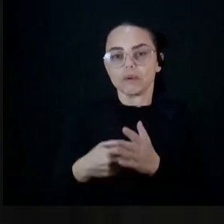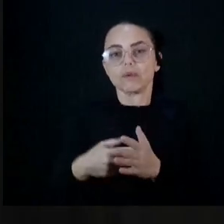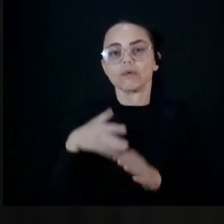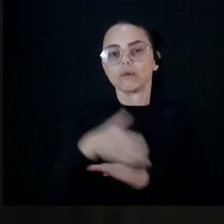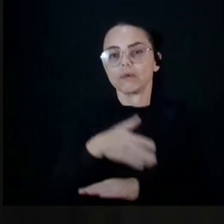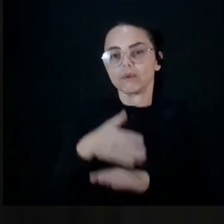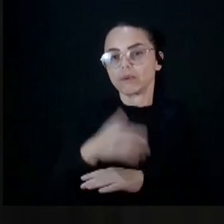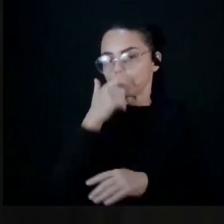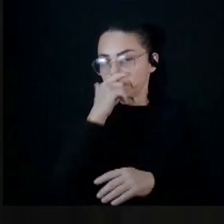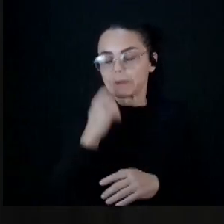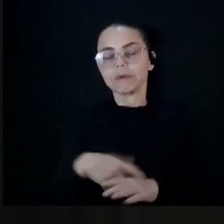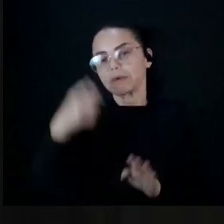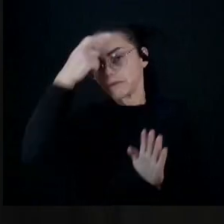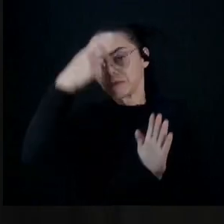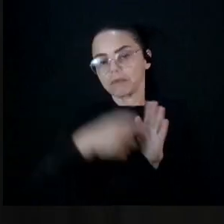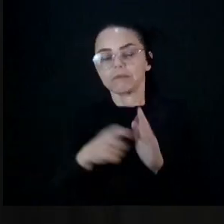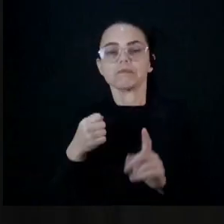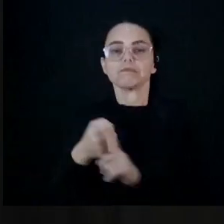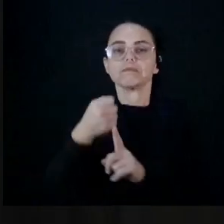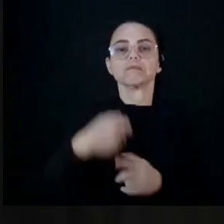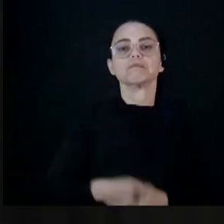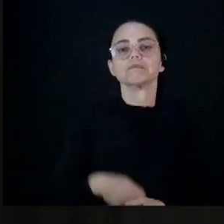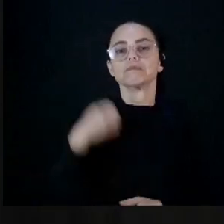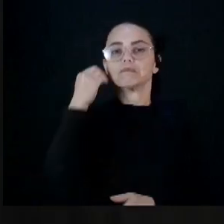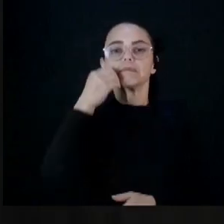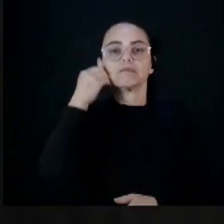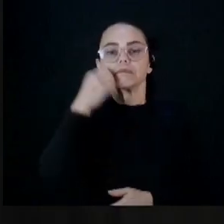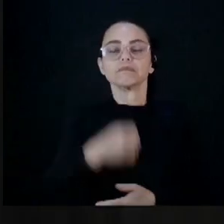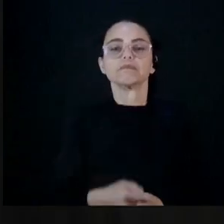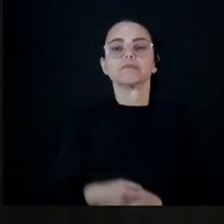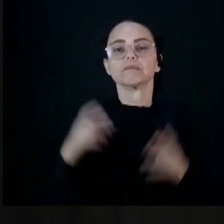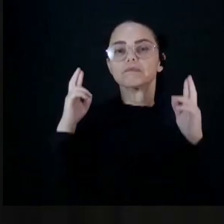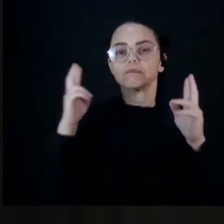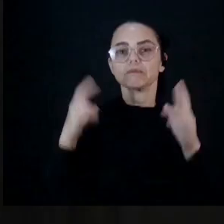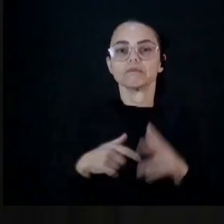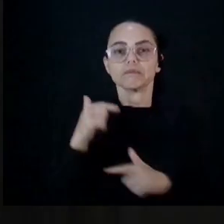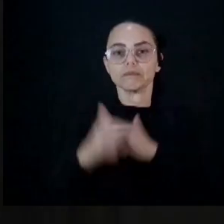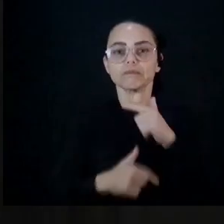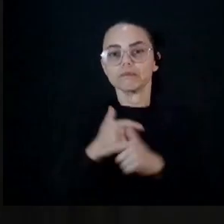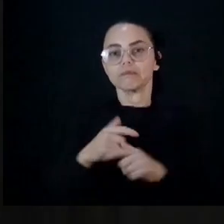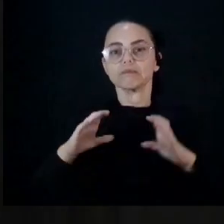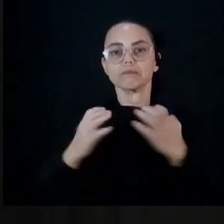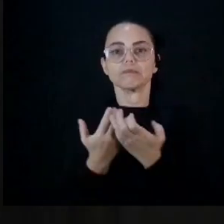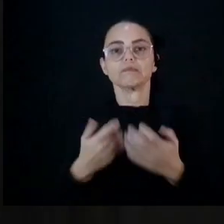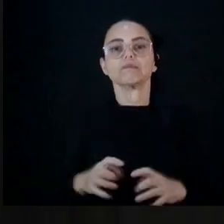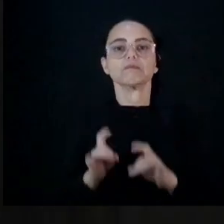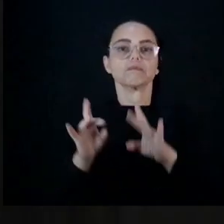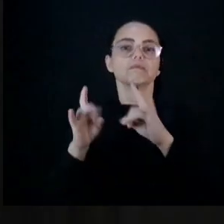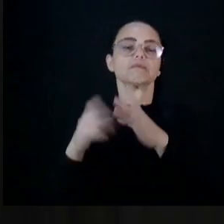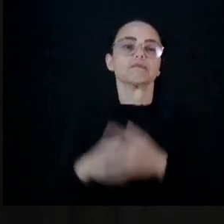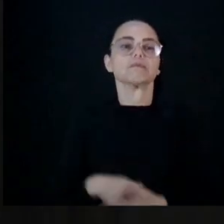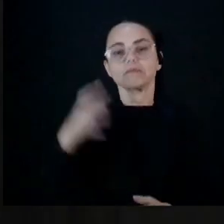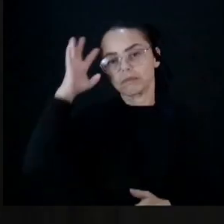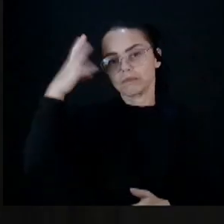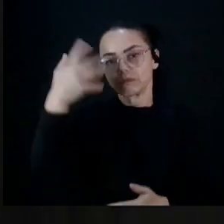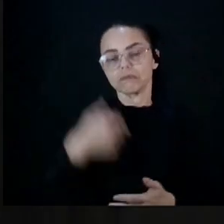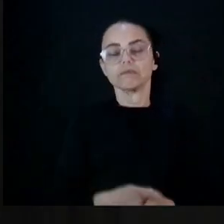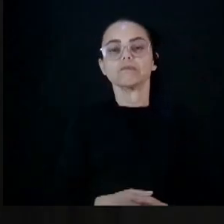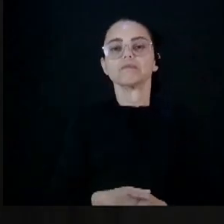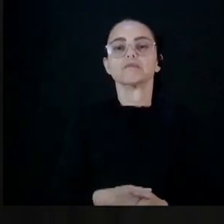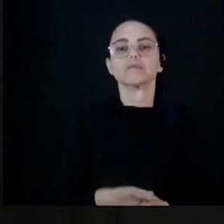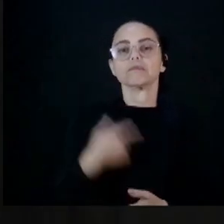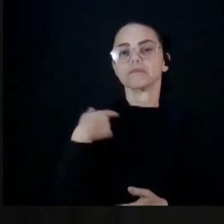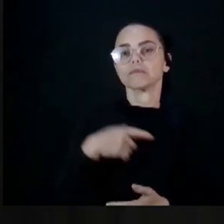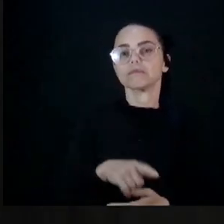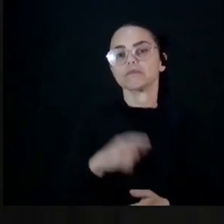Como a IA pode impactar a experiência dos torcedores, os trabalhos das comissões técnicas e até as decisões das arbitragens?